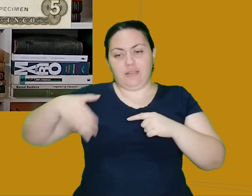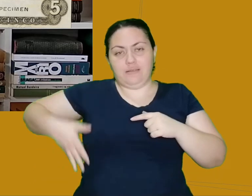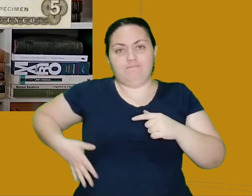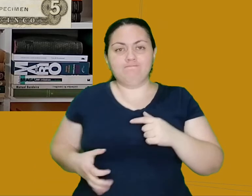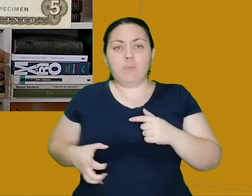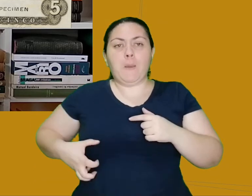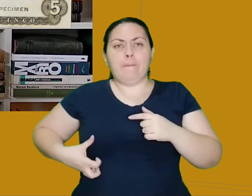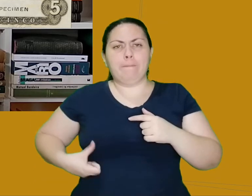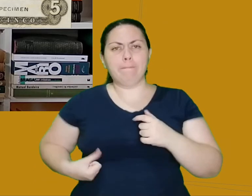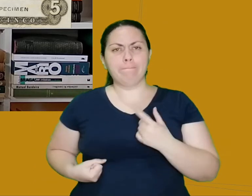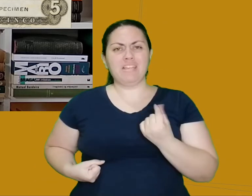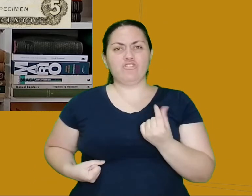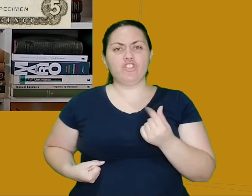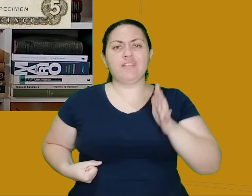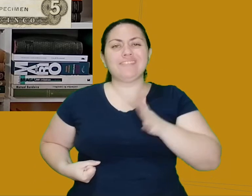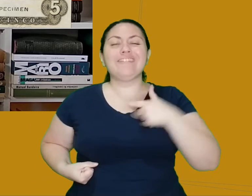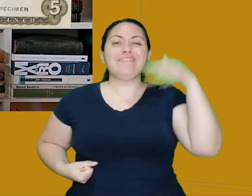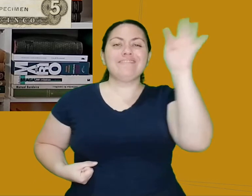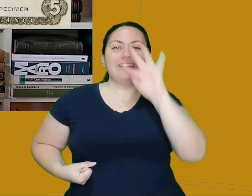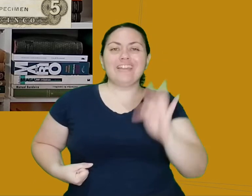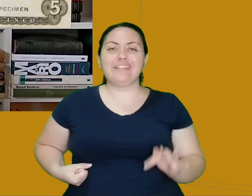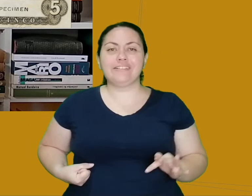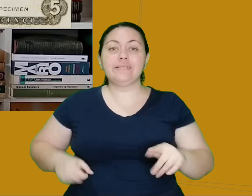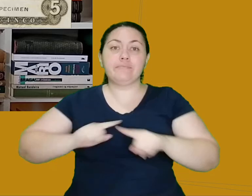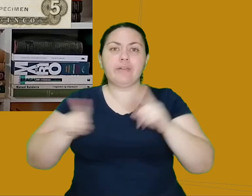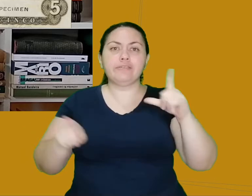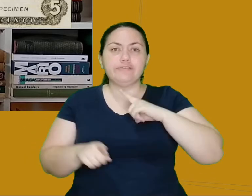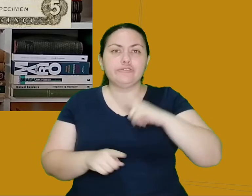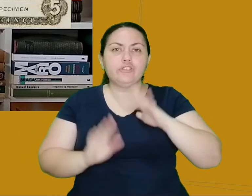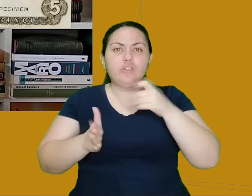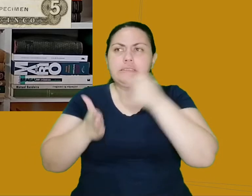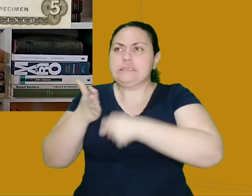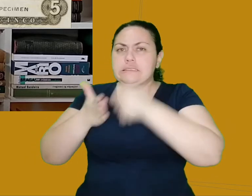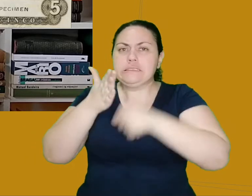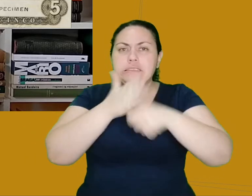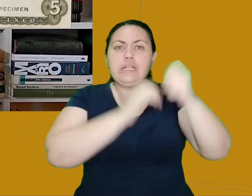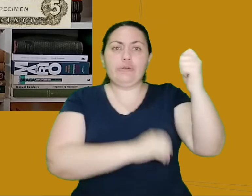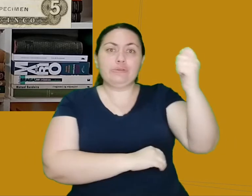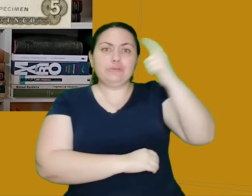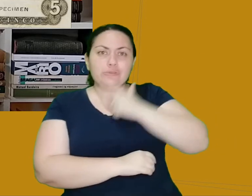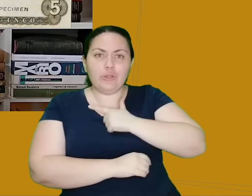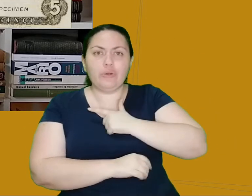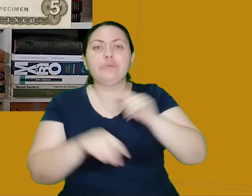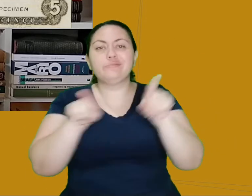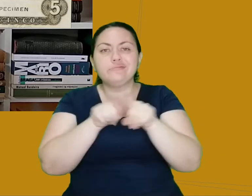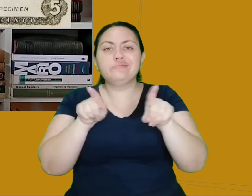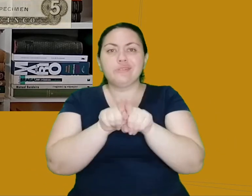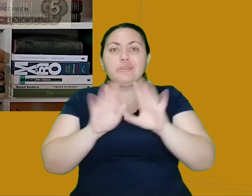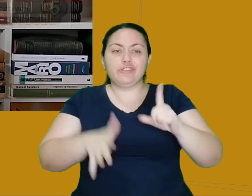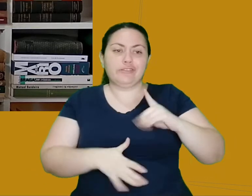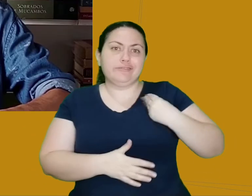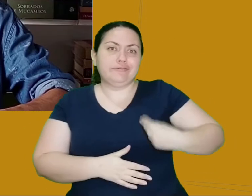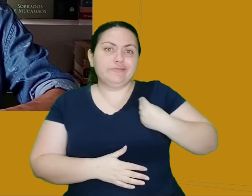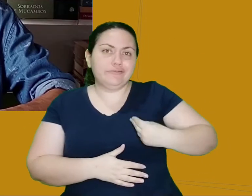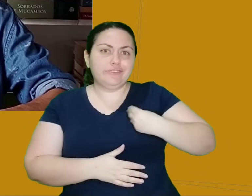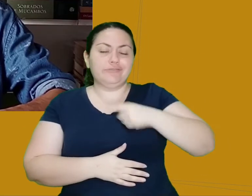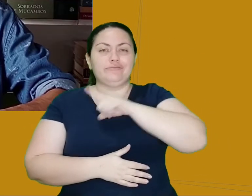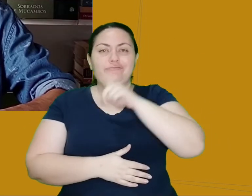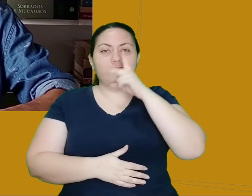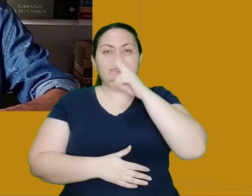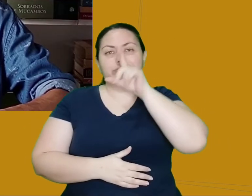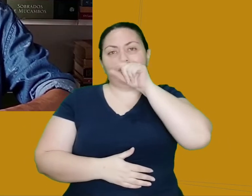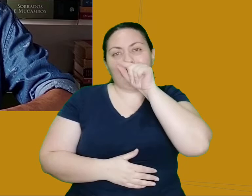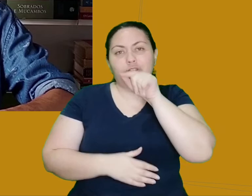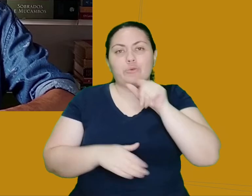grande ambição que ainda há pouco saíra contra o sol, no ímpeto de águia, e ora habita modestamente as asas de frango rasteiro. Chegamos ao fim